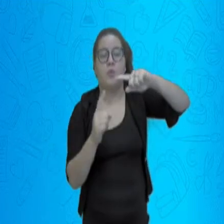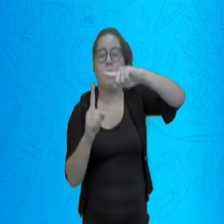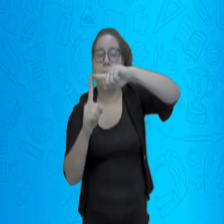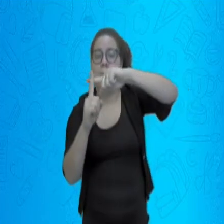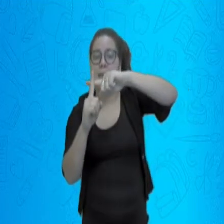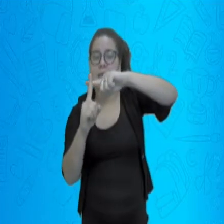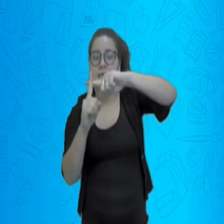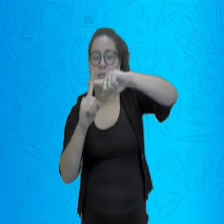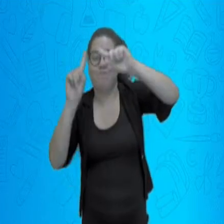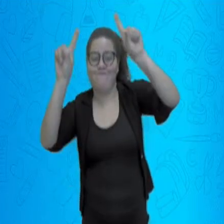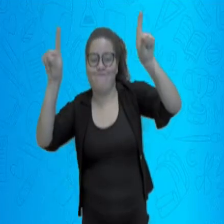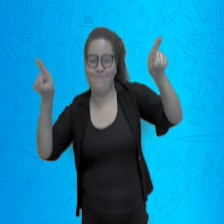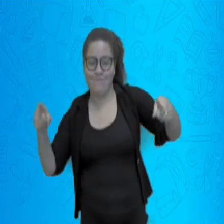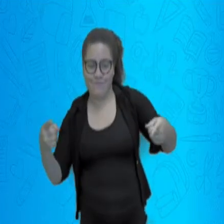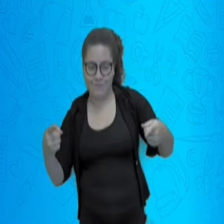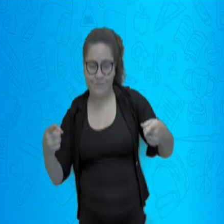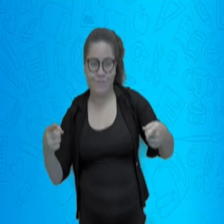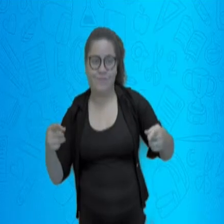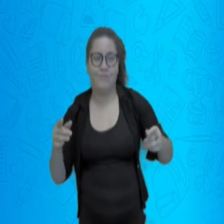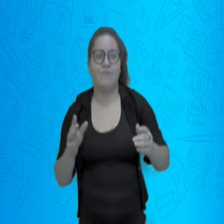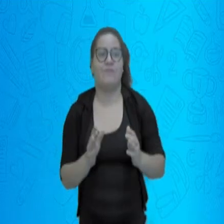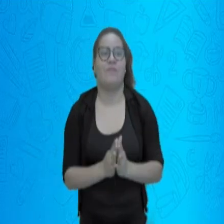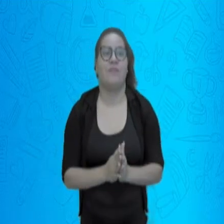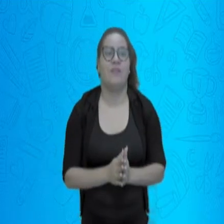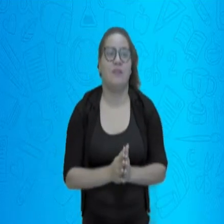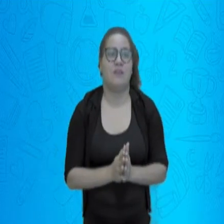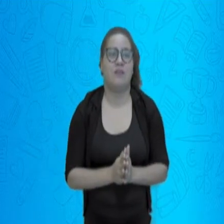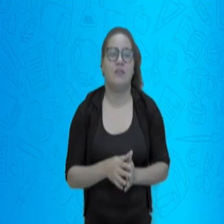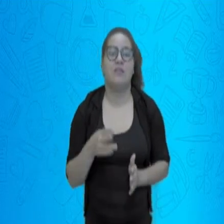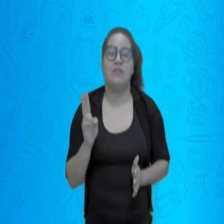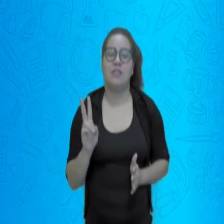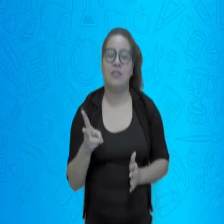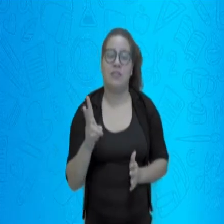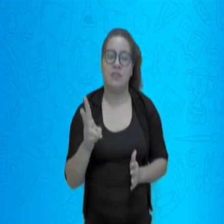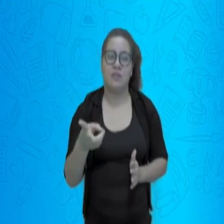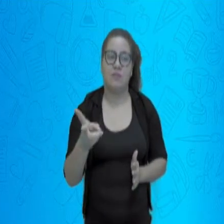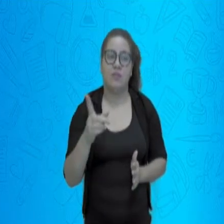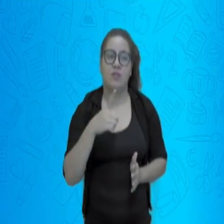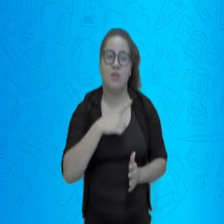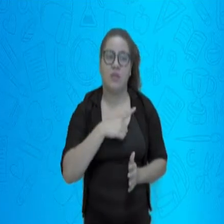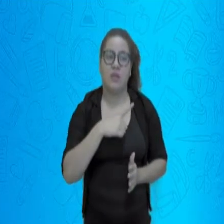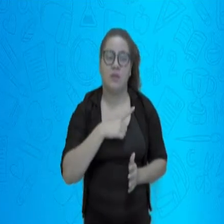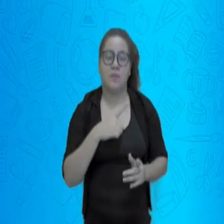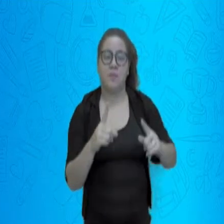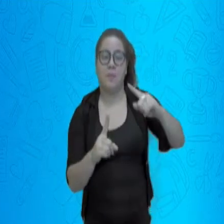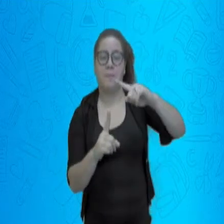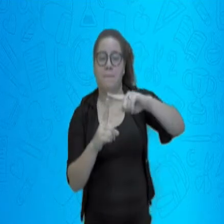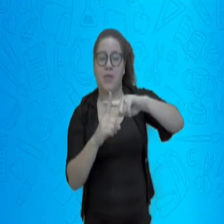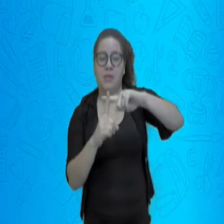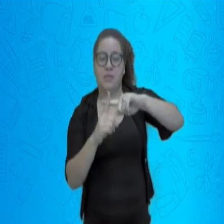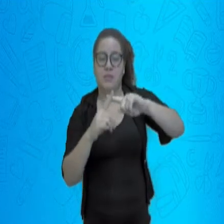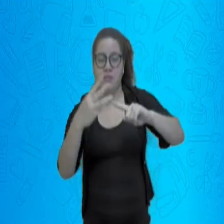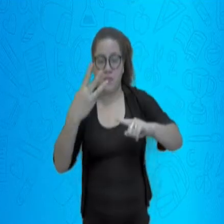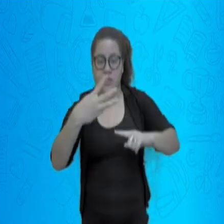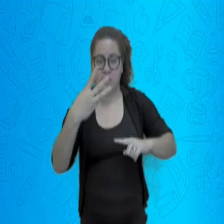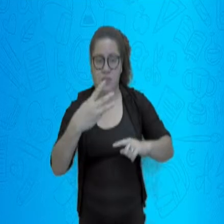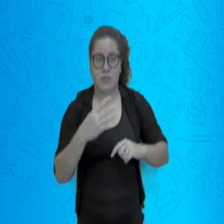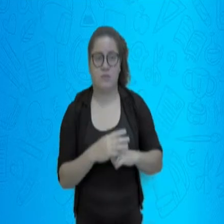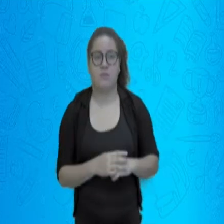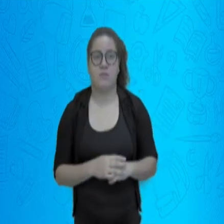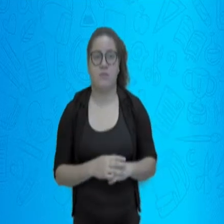está dentro do parêntese. Toda vez que eu tiver aqui, ó, mais 3,